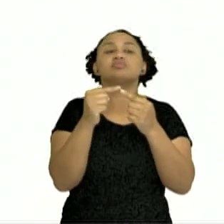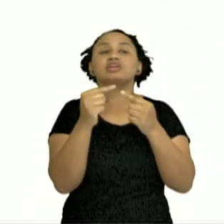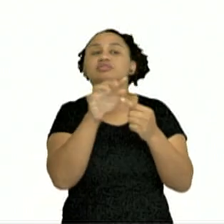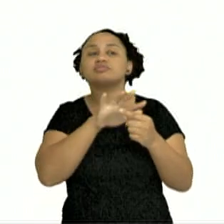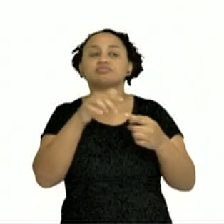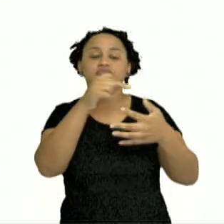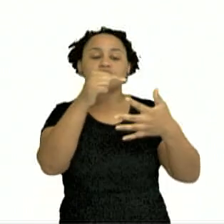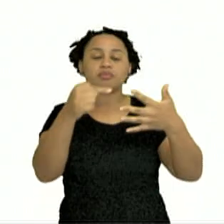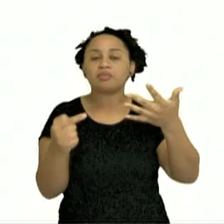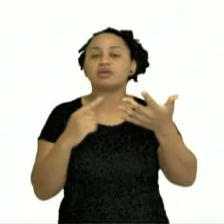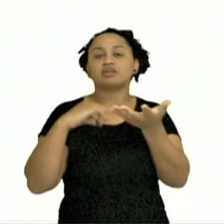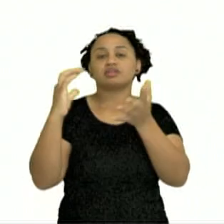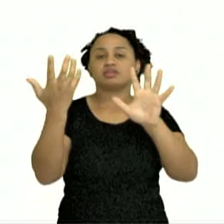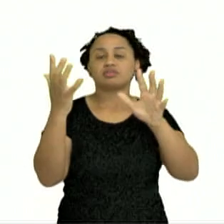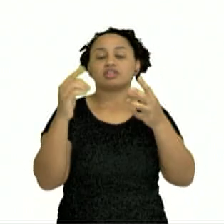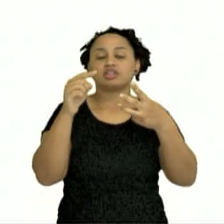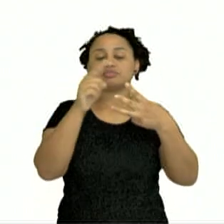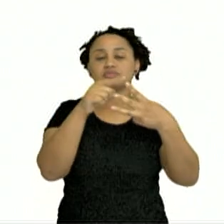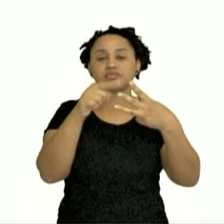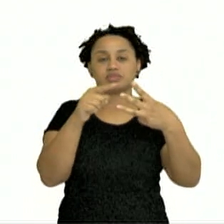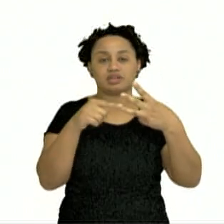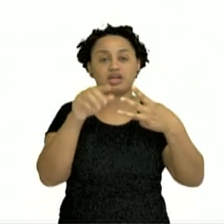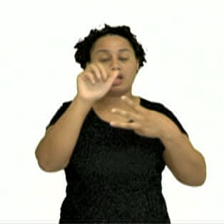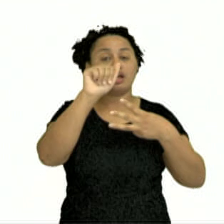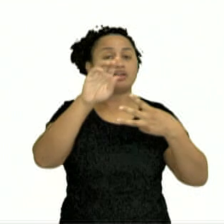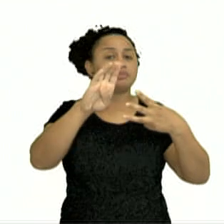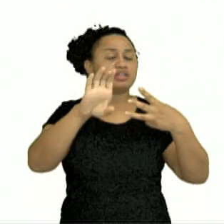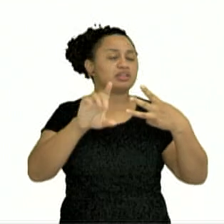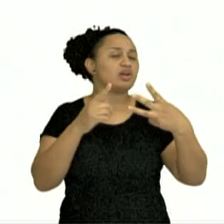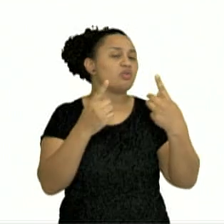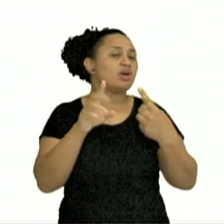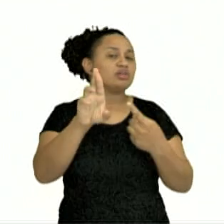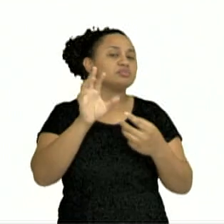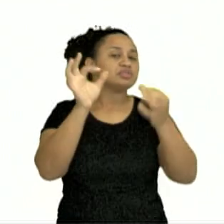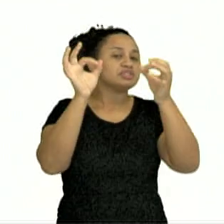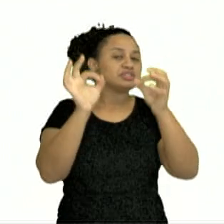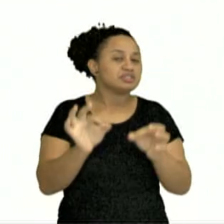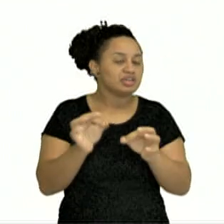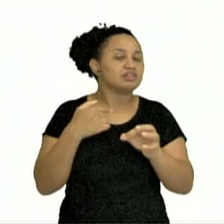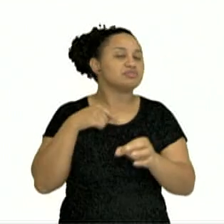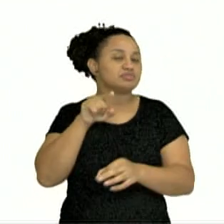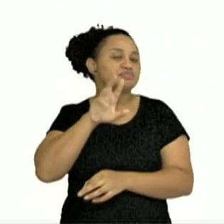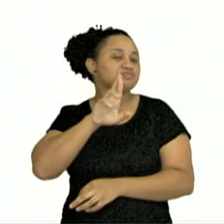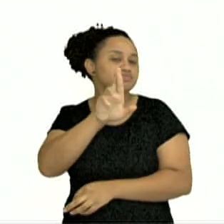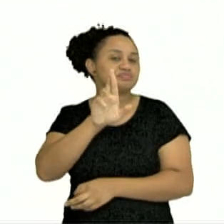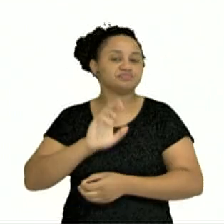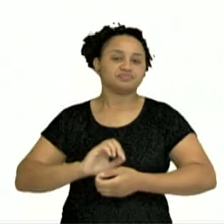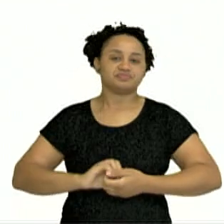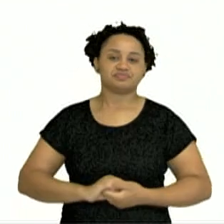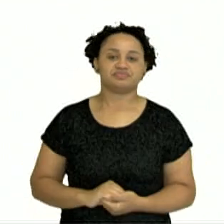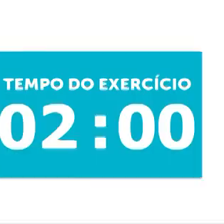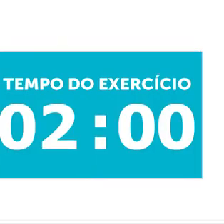pressão, umidade e temperatura. Letra A, letra B ou letra C? O relógio está na tela, vai lá!